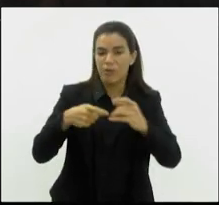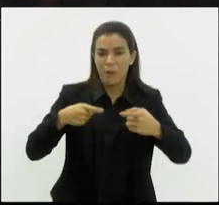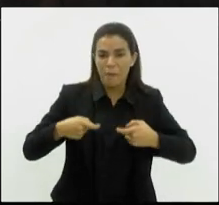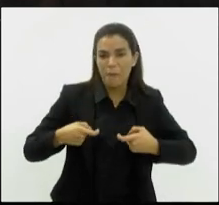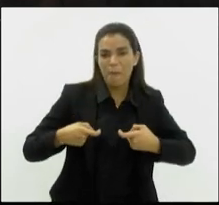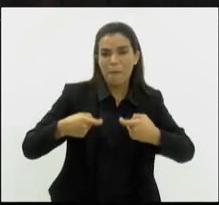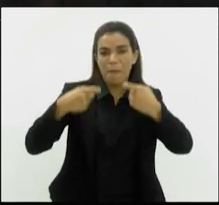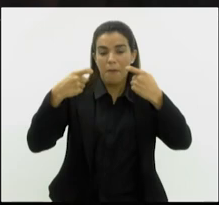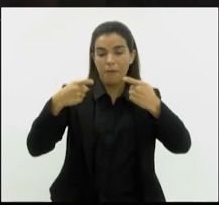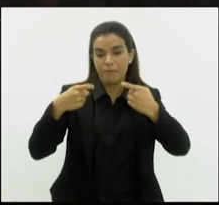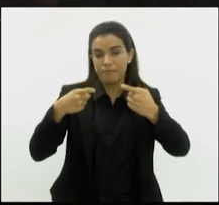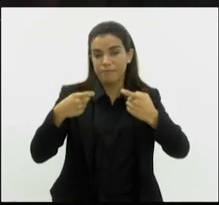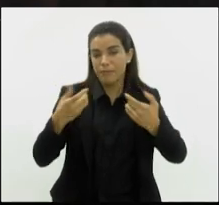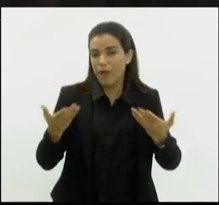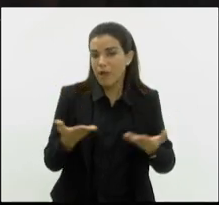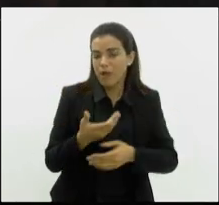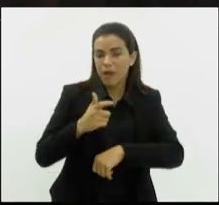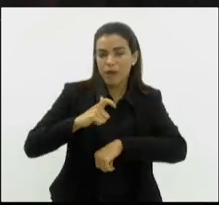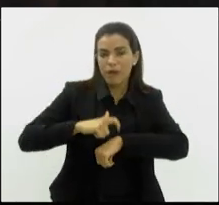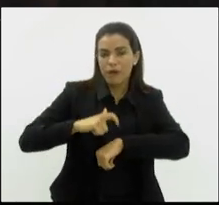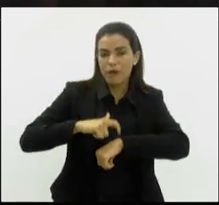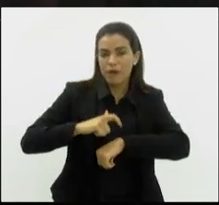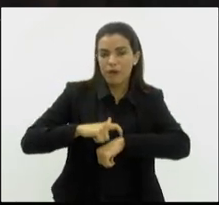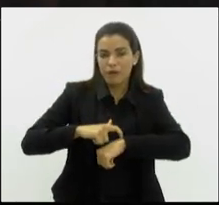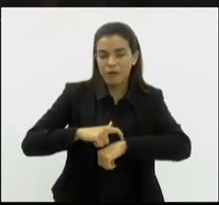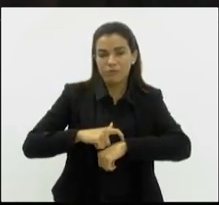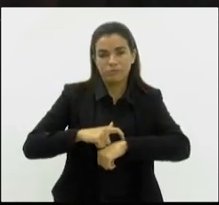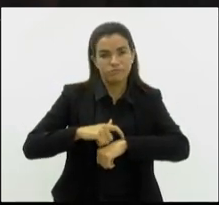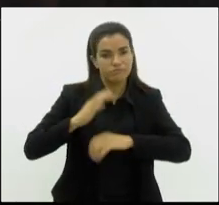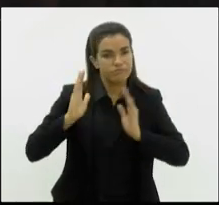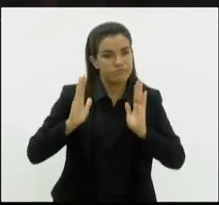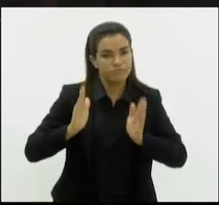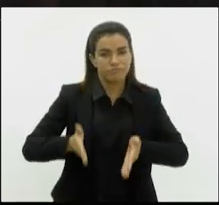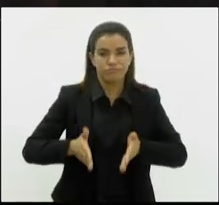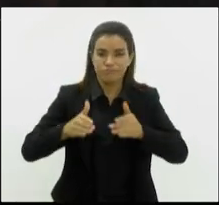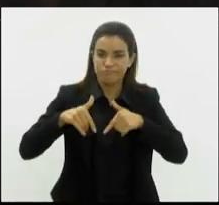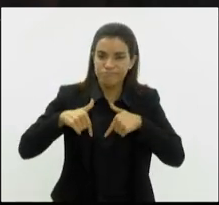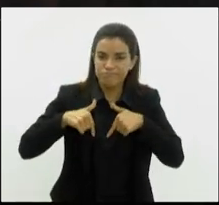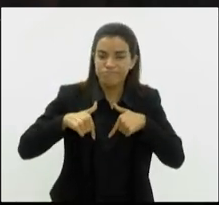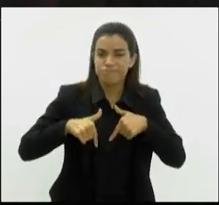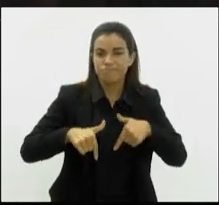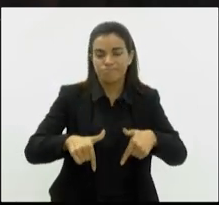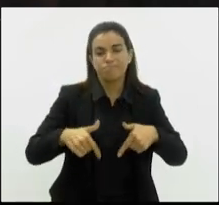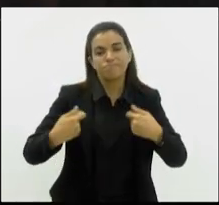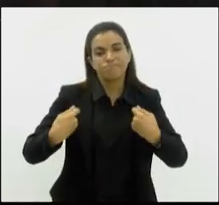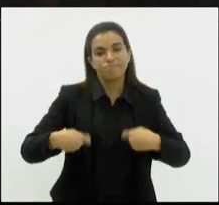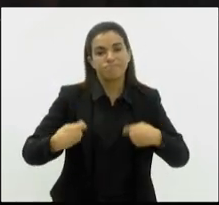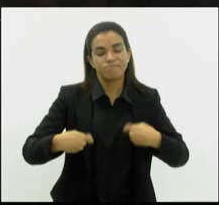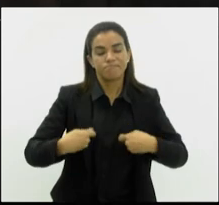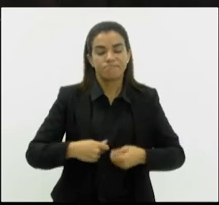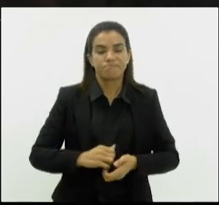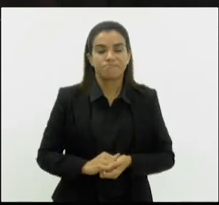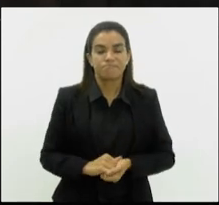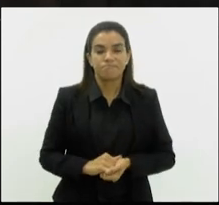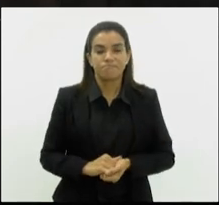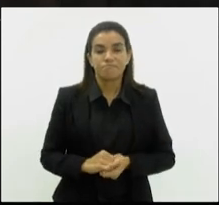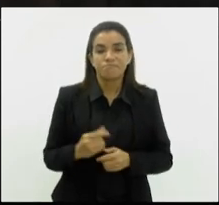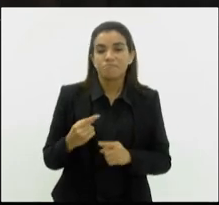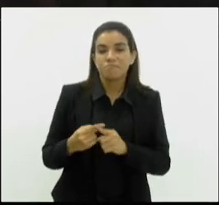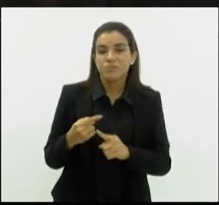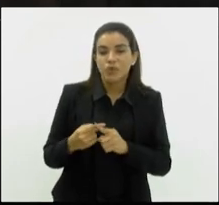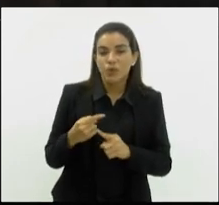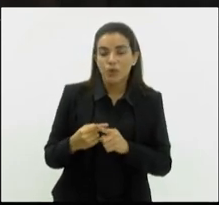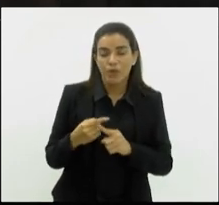Então, senhor presidente, é hora, é de ação. Porque se você sai